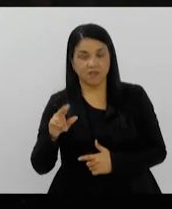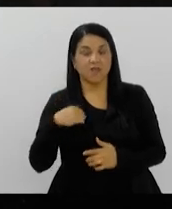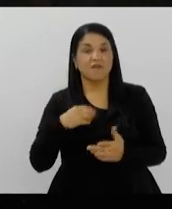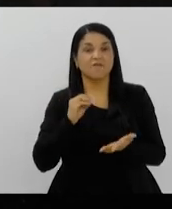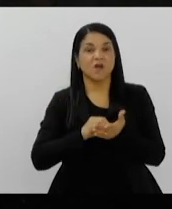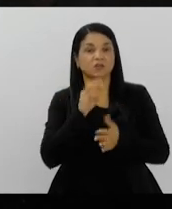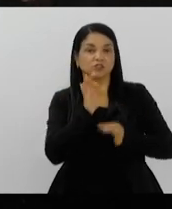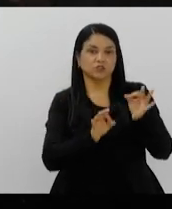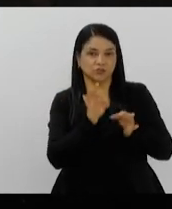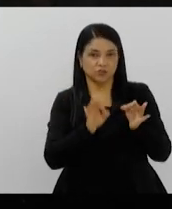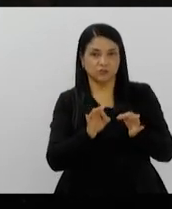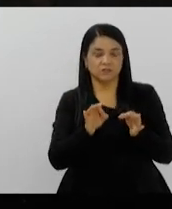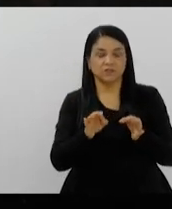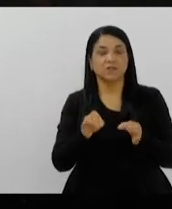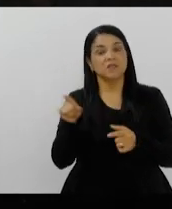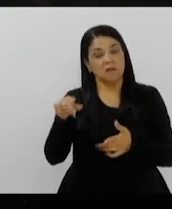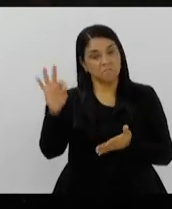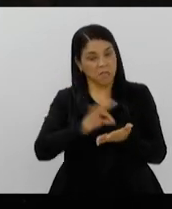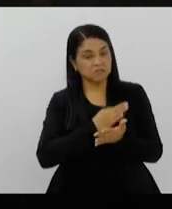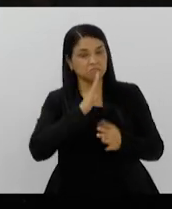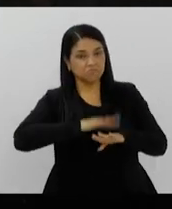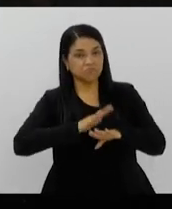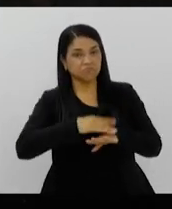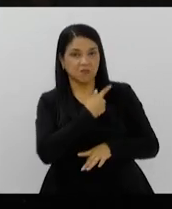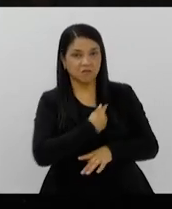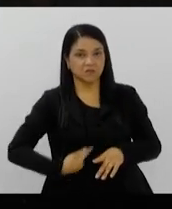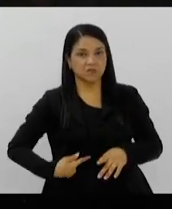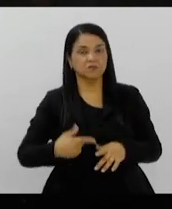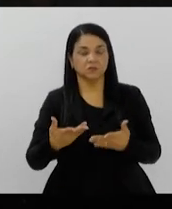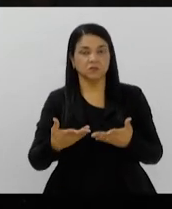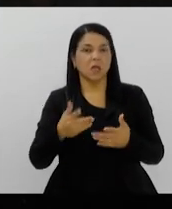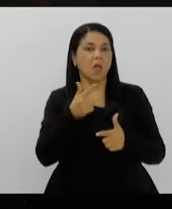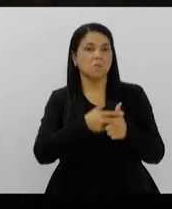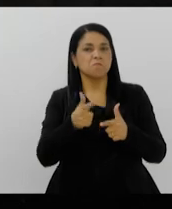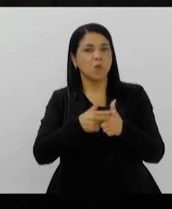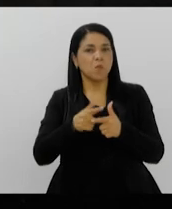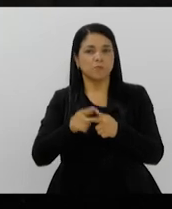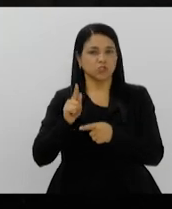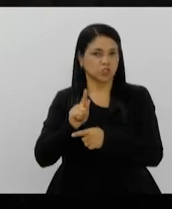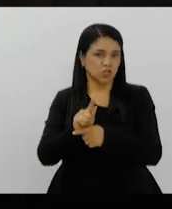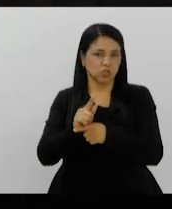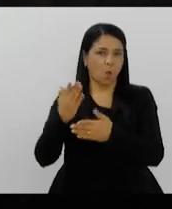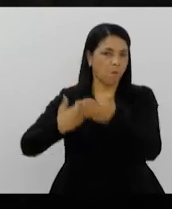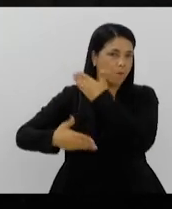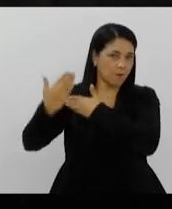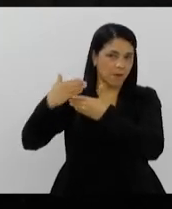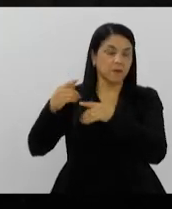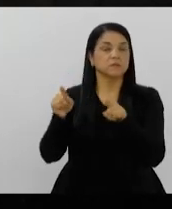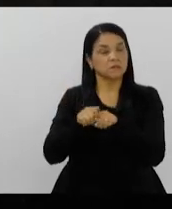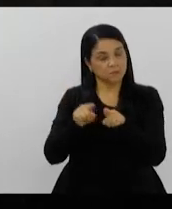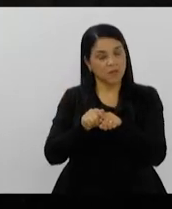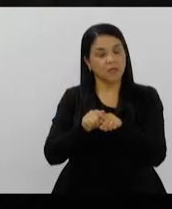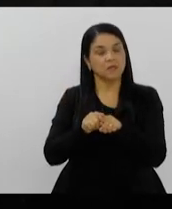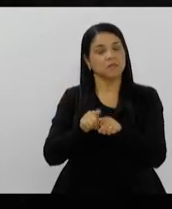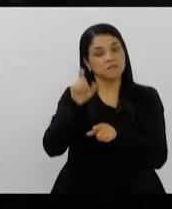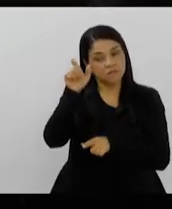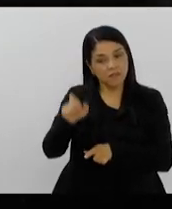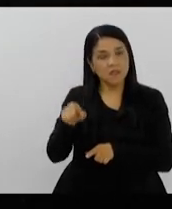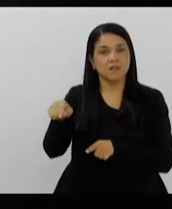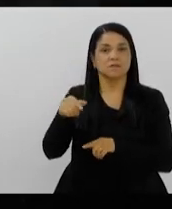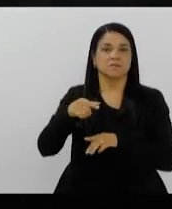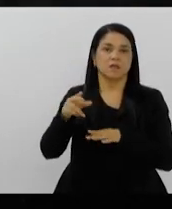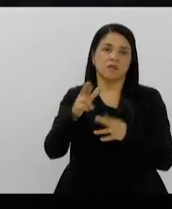recuperação fiscal que ele mesmo assinou. Não é só um problema de muitas gestões que passaram por aqui. É também de alguém que